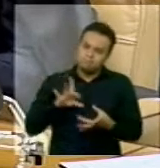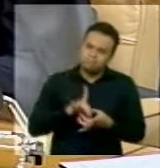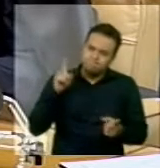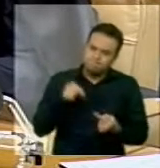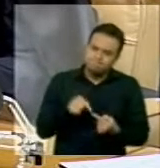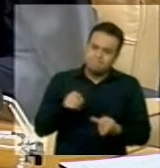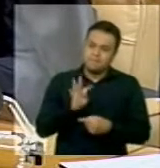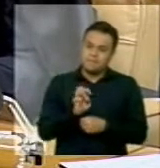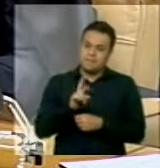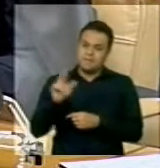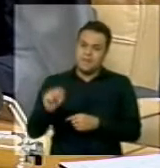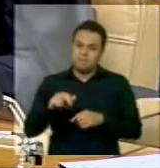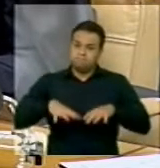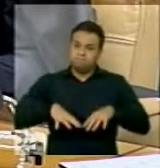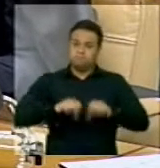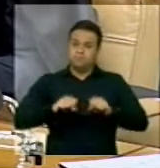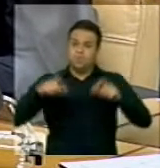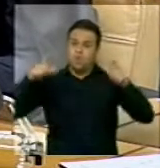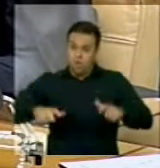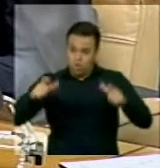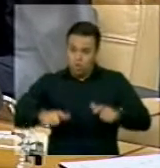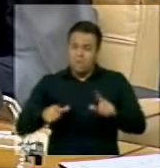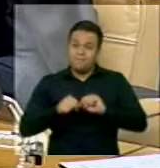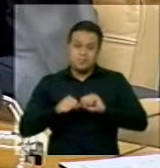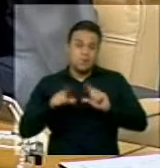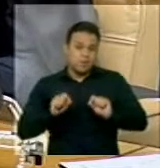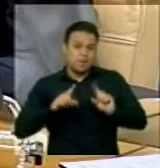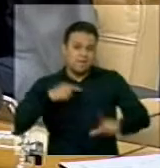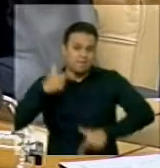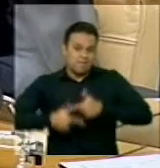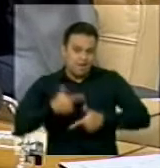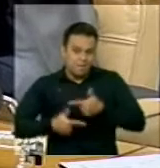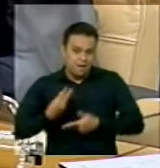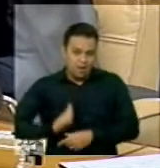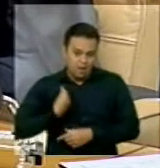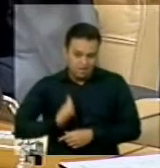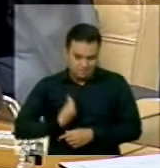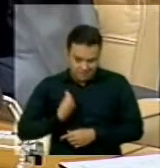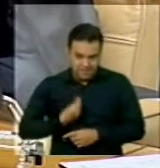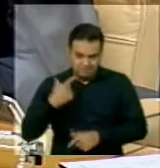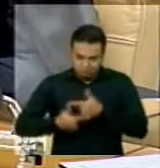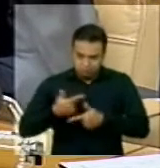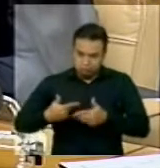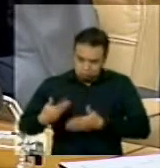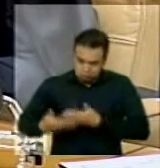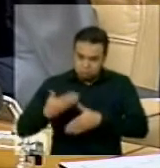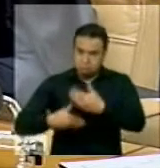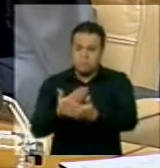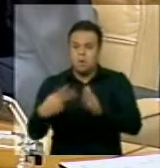a posse de um lugar para desenvolver seu modo específico de vida, diverso da